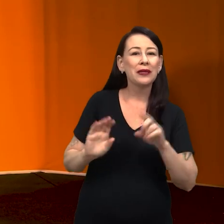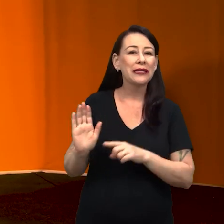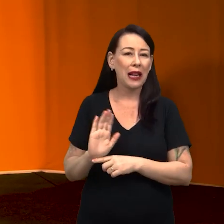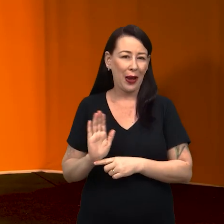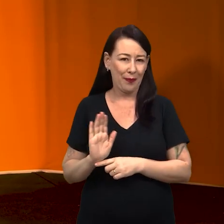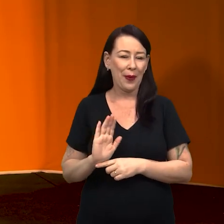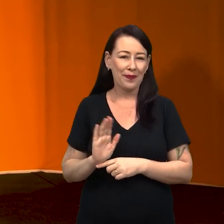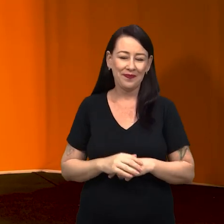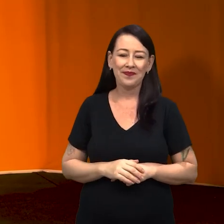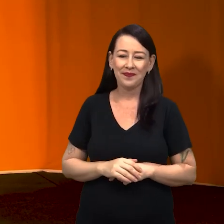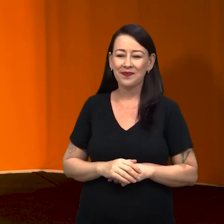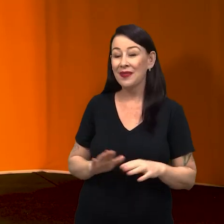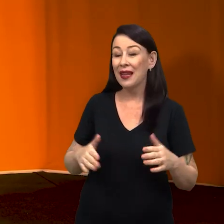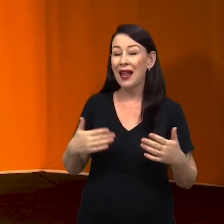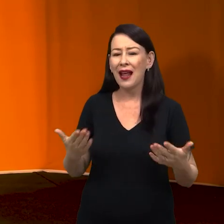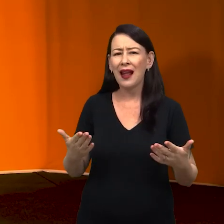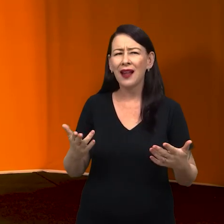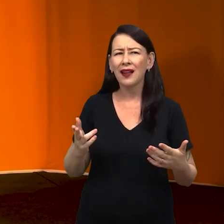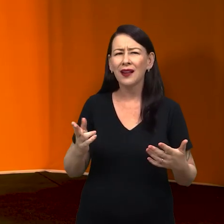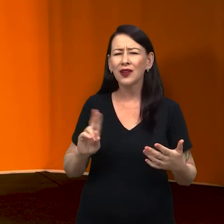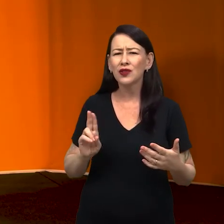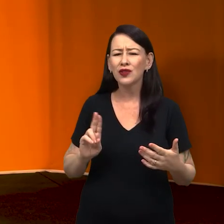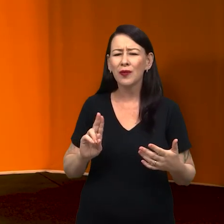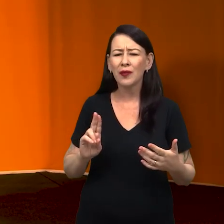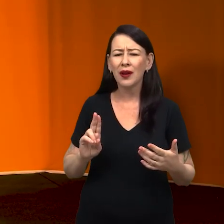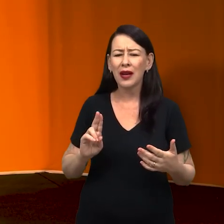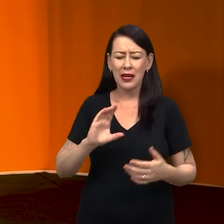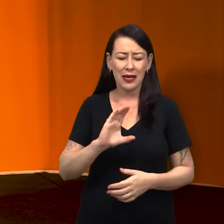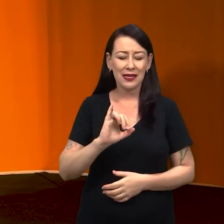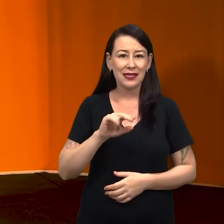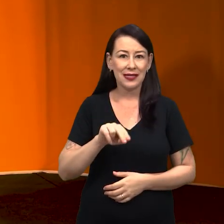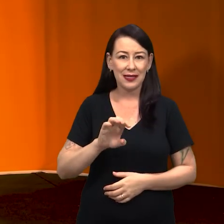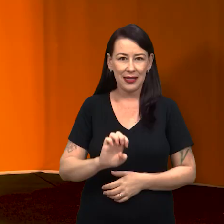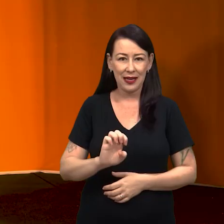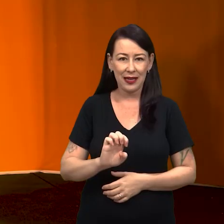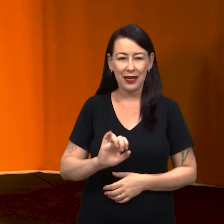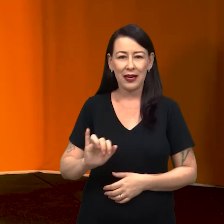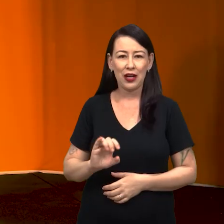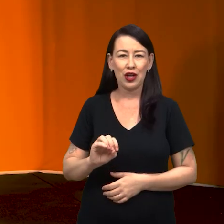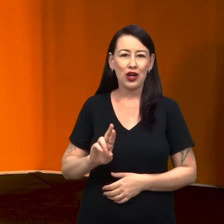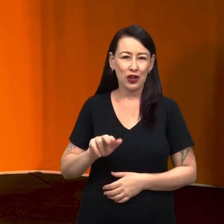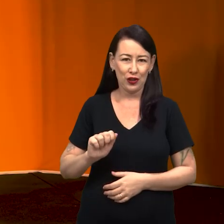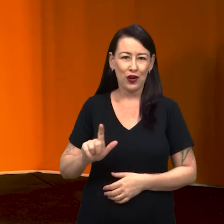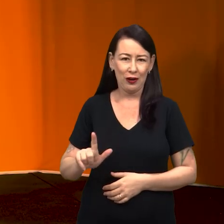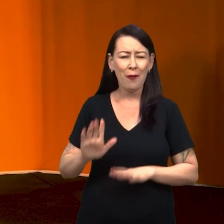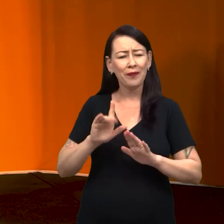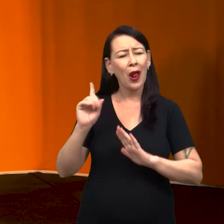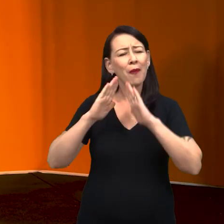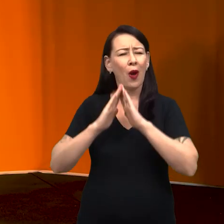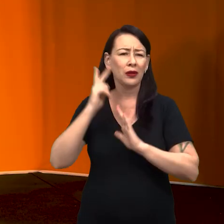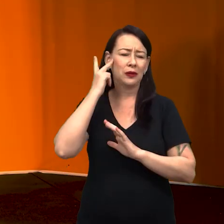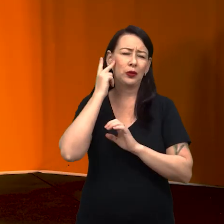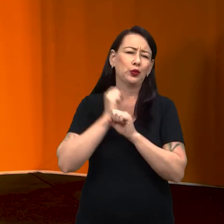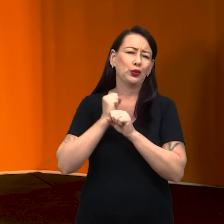Amostra de Cinema. E aí teve o como se chama? O Cine Jornal. Eu estou em São Paulo há muito tempo, eu